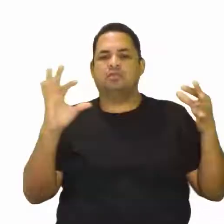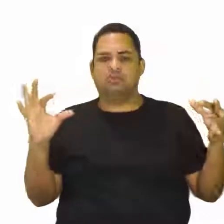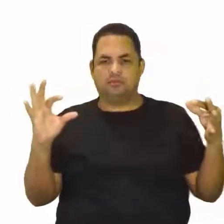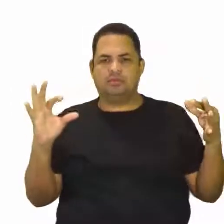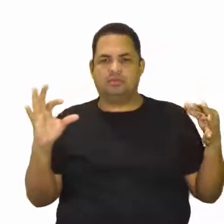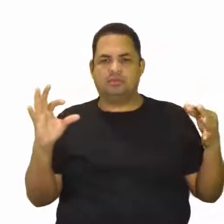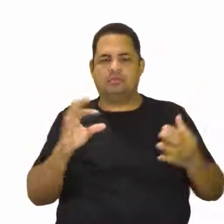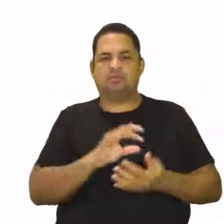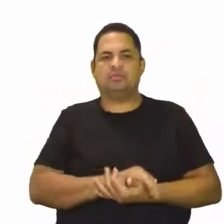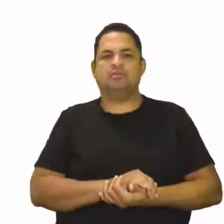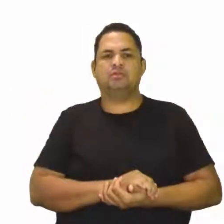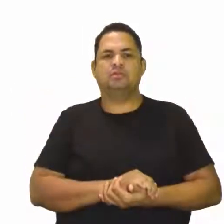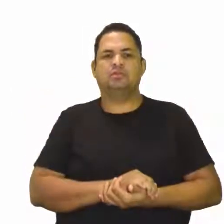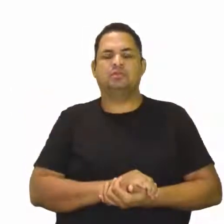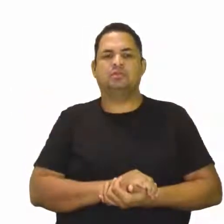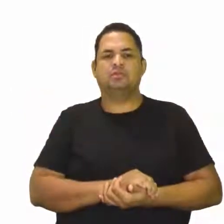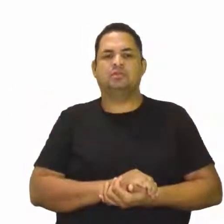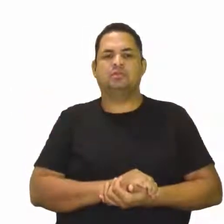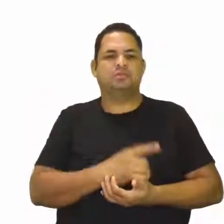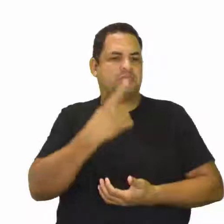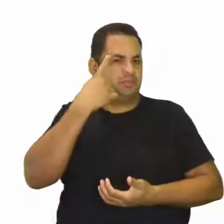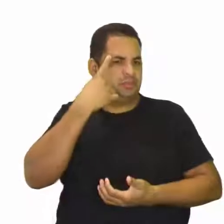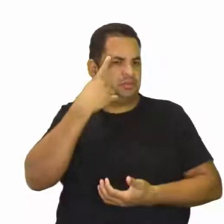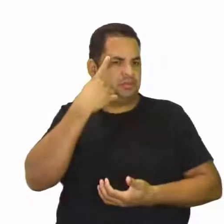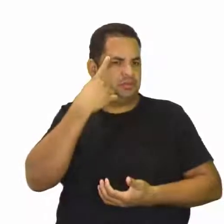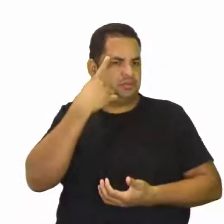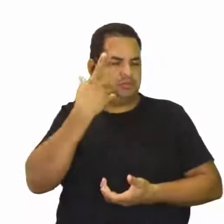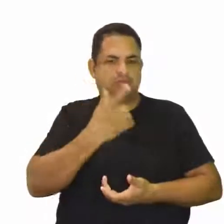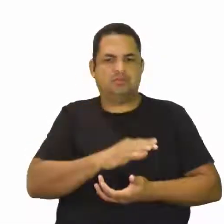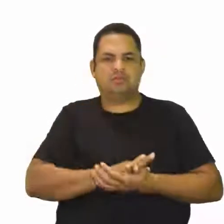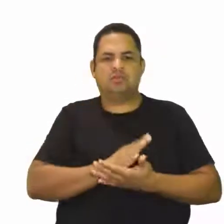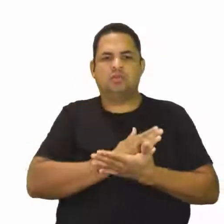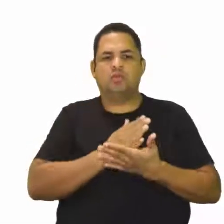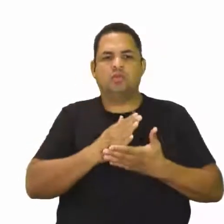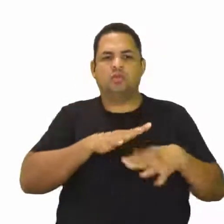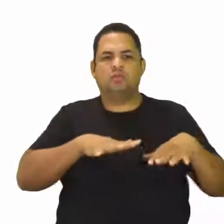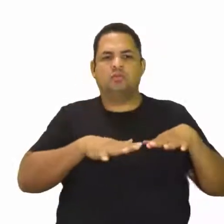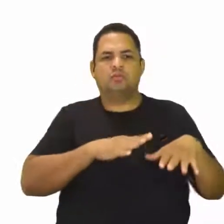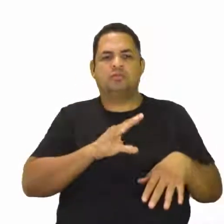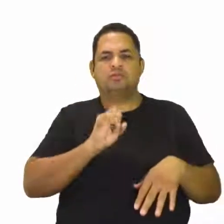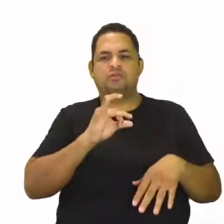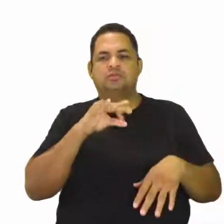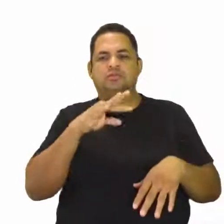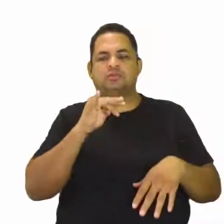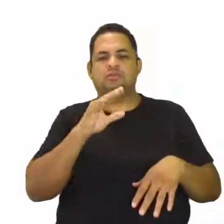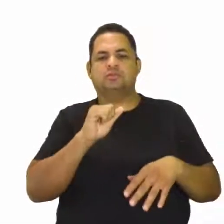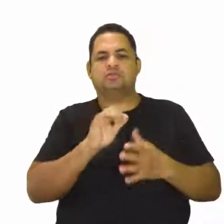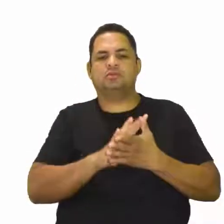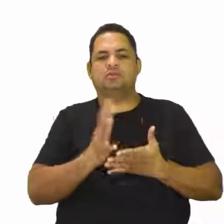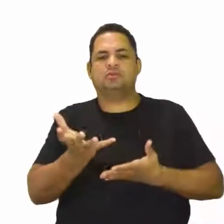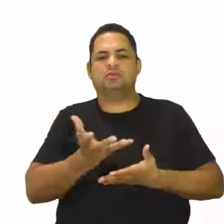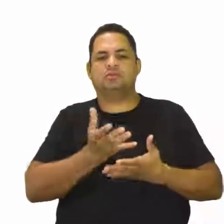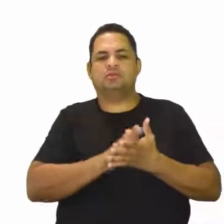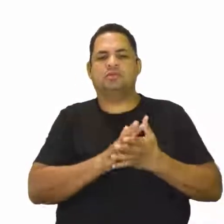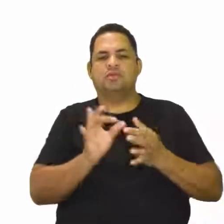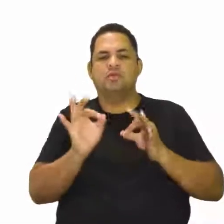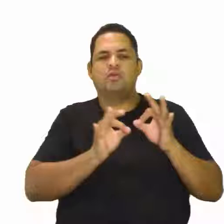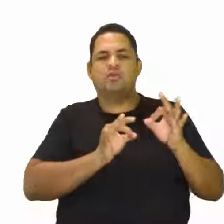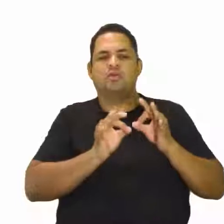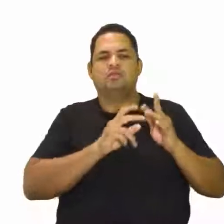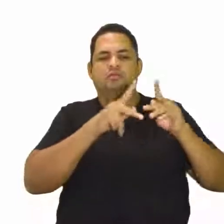aqui, ele pensava isso. Ele começa esse movimento sionista. Ele queria organizar esse